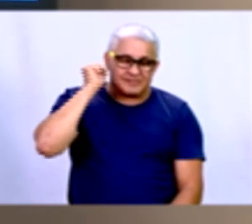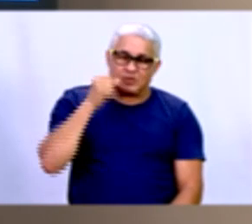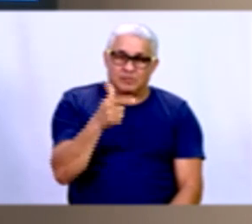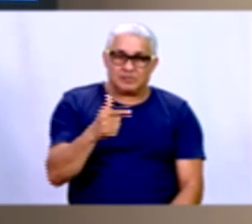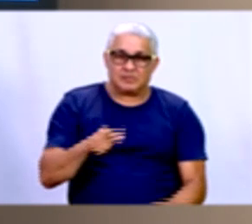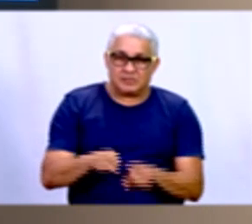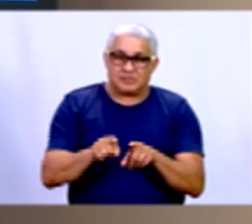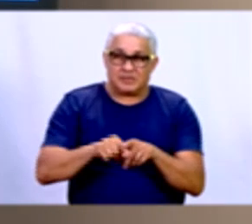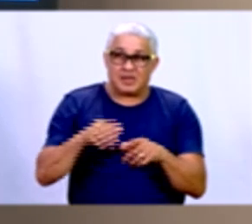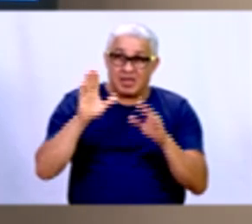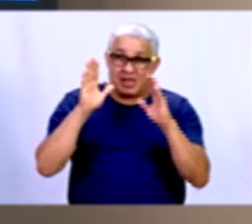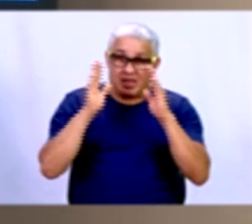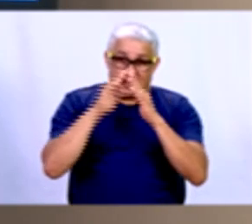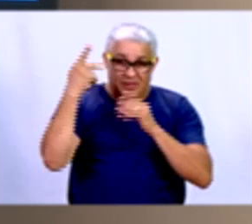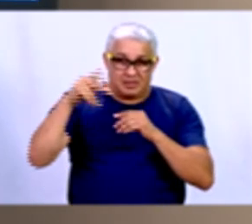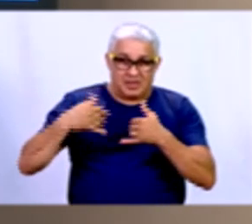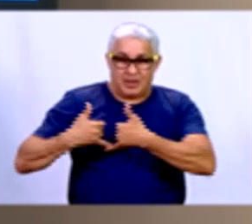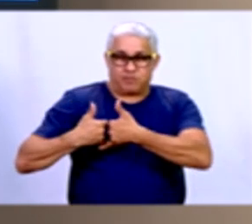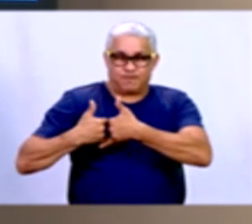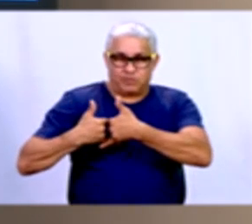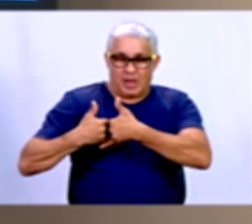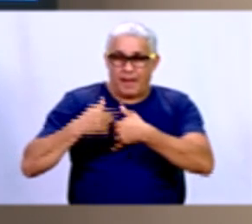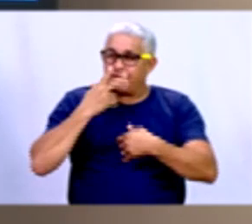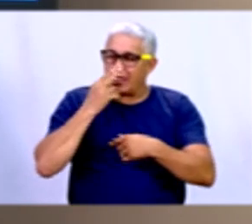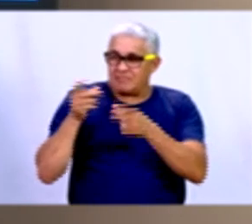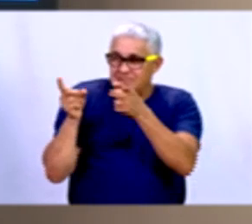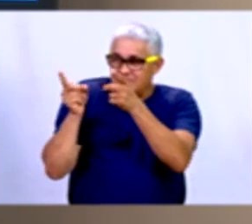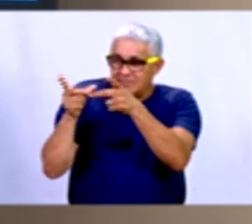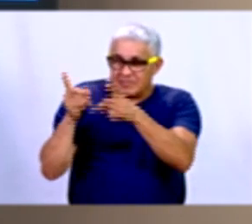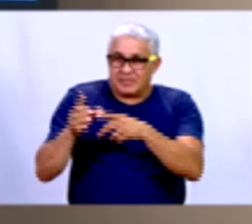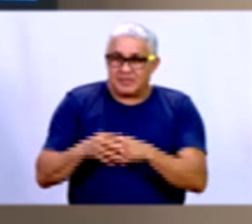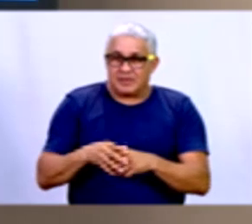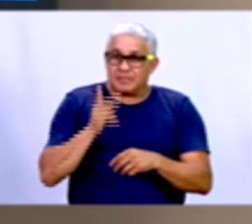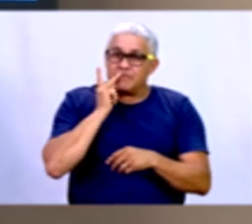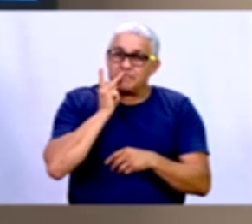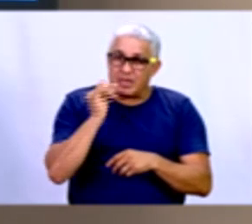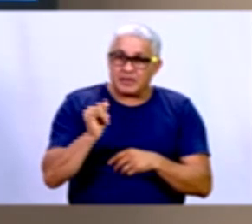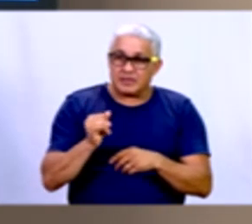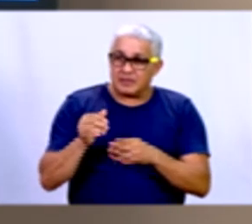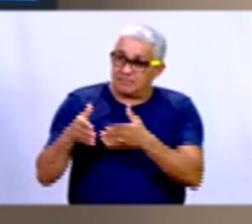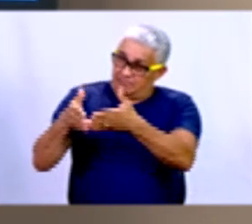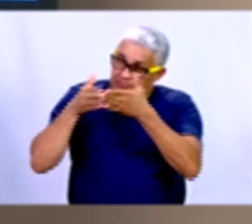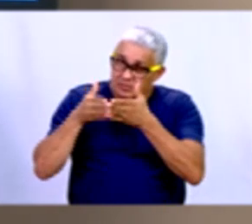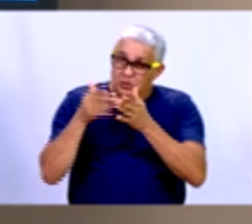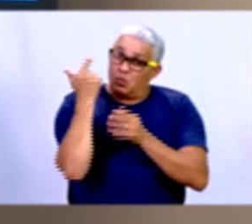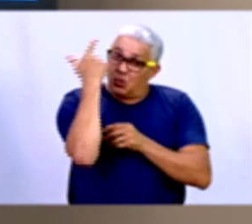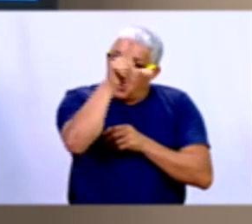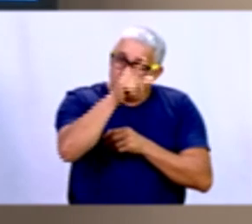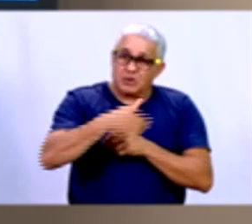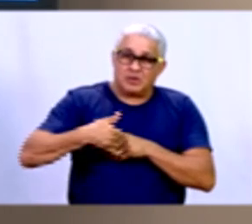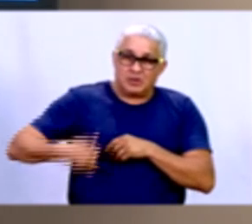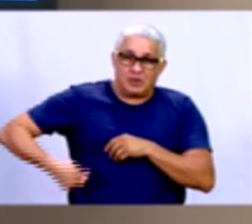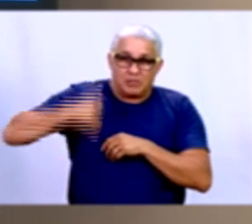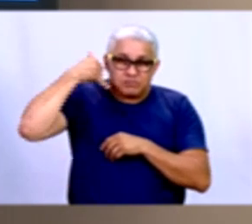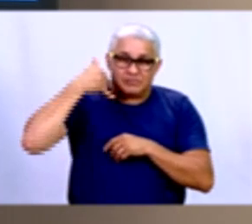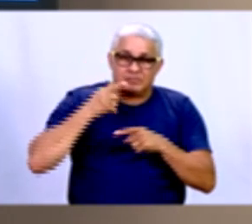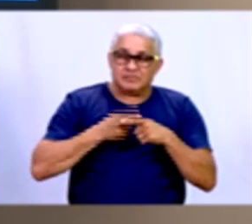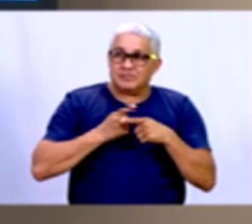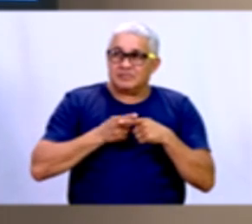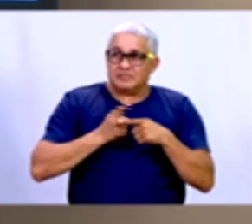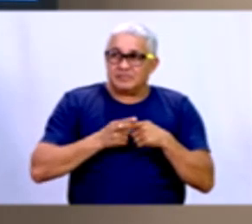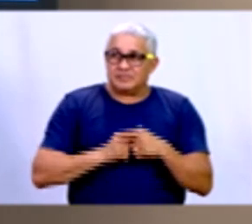dele, provavelmente para vender alguma coisa, e ele pediu para ligar no outro telefone, porque